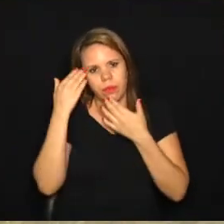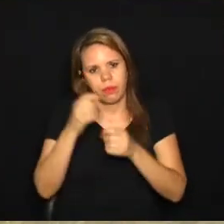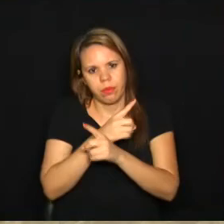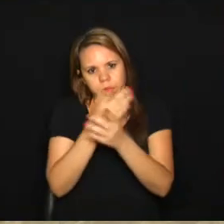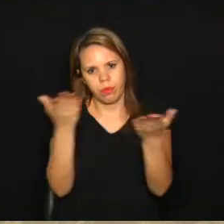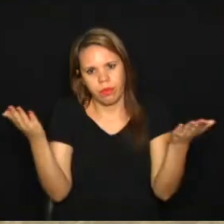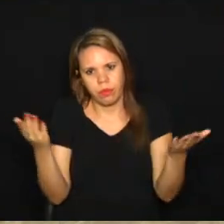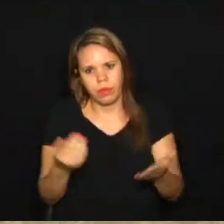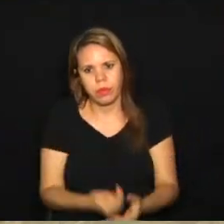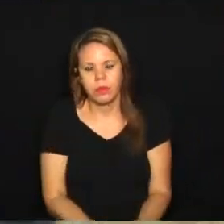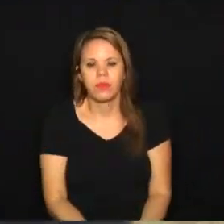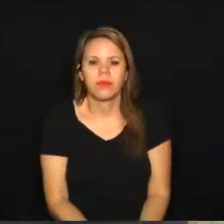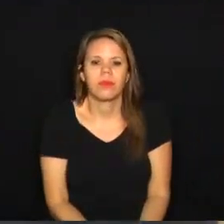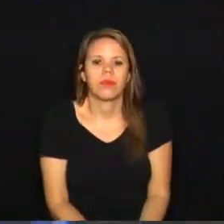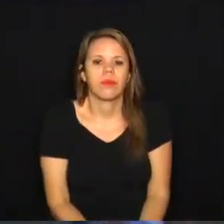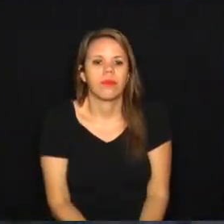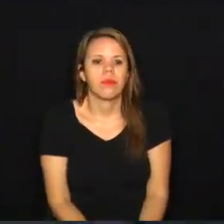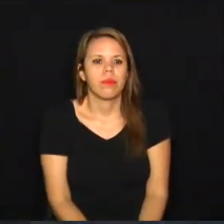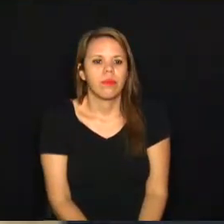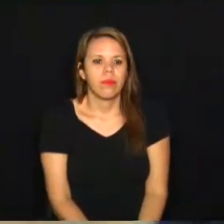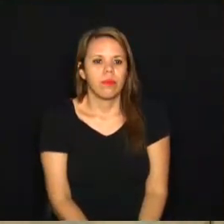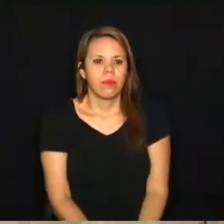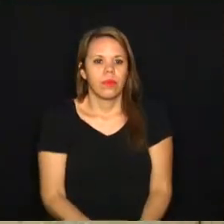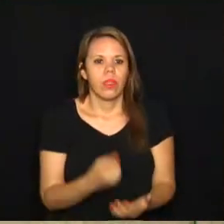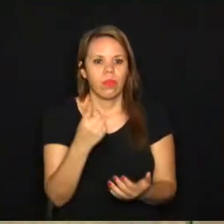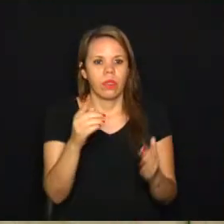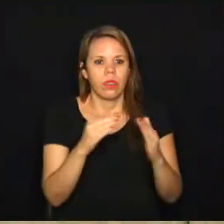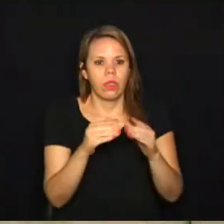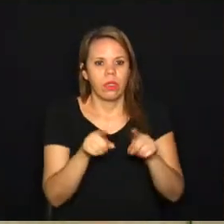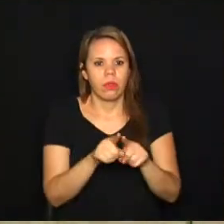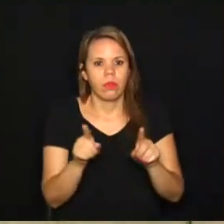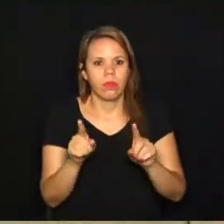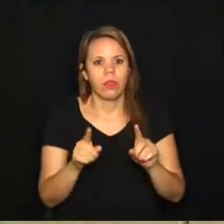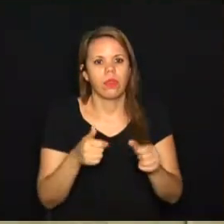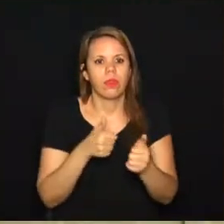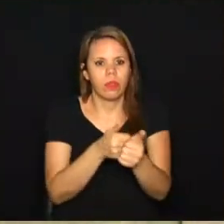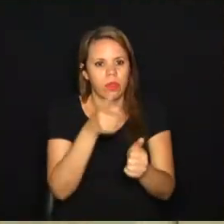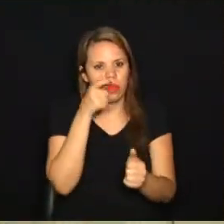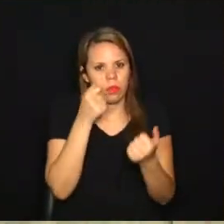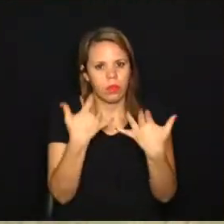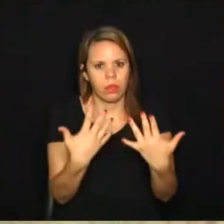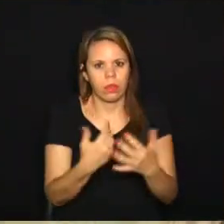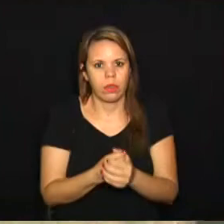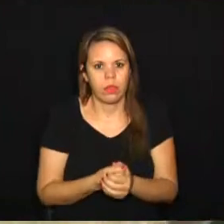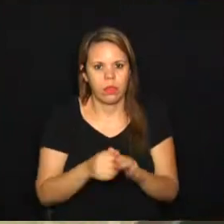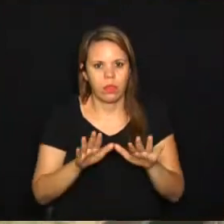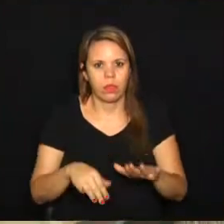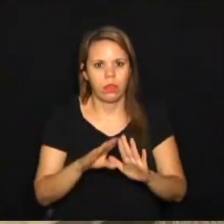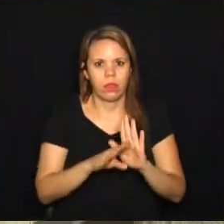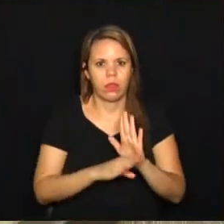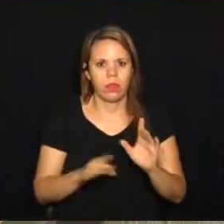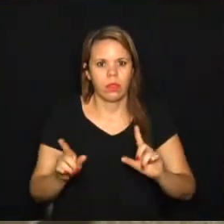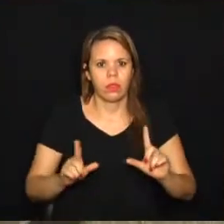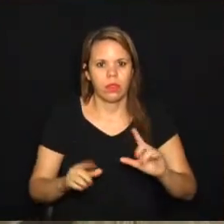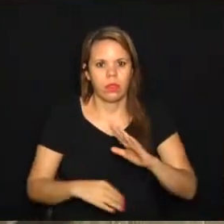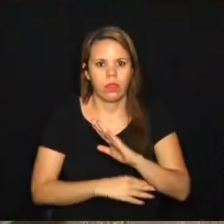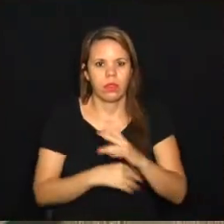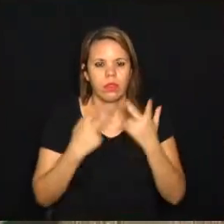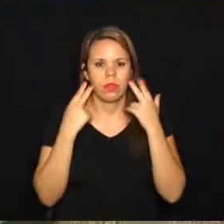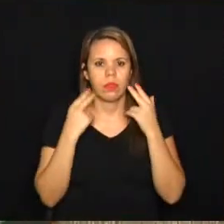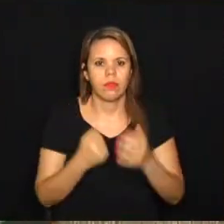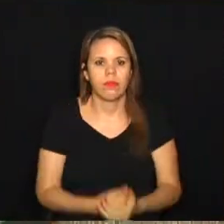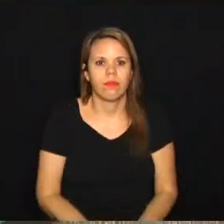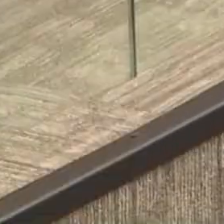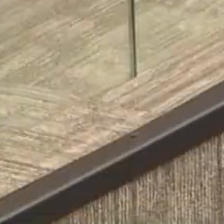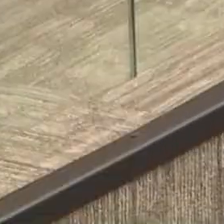bom dia a todos. Muito obrigada. A você de casa também, muito obrigada pela companhia e audiência. Fique agora com a programação normal da TV